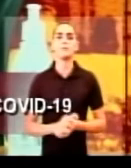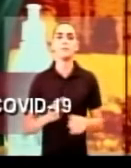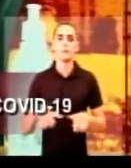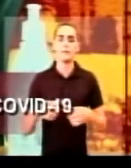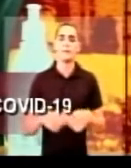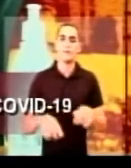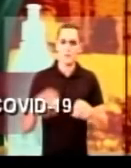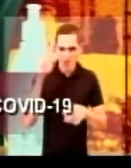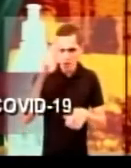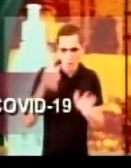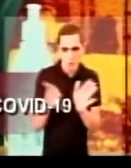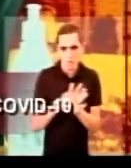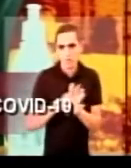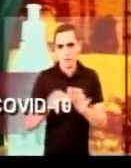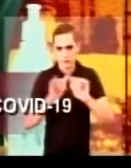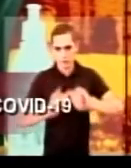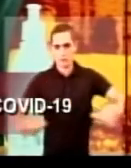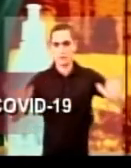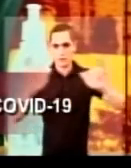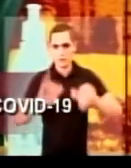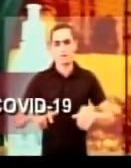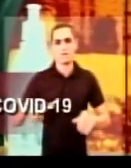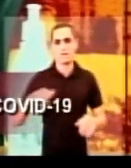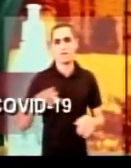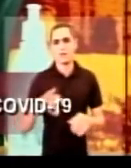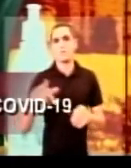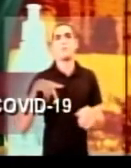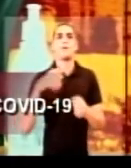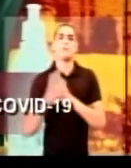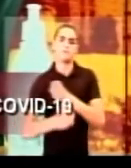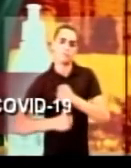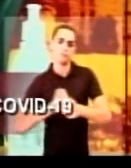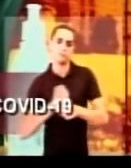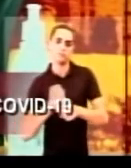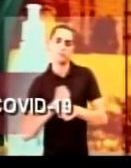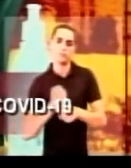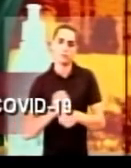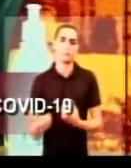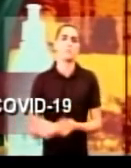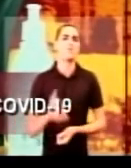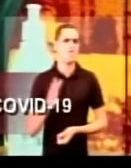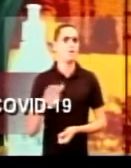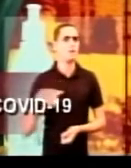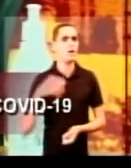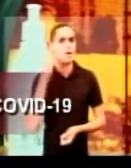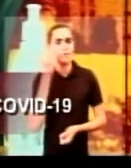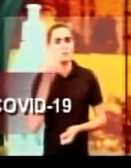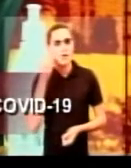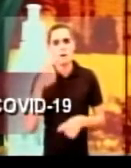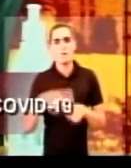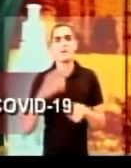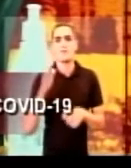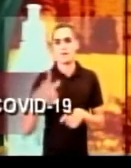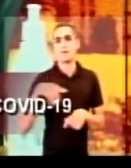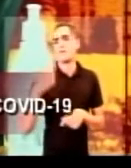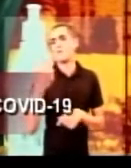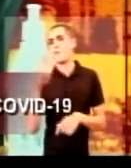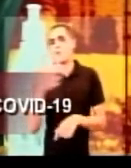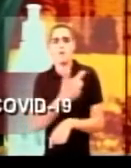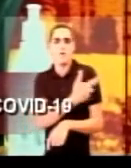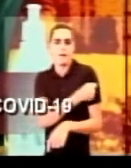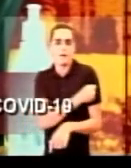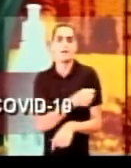anuais de vacinação e da nossa rotina, né, de vacina, que é também bastante intensa. Comunicação vai